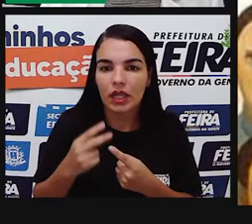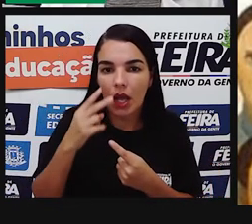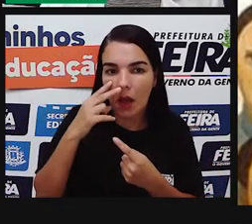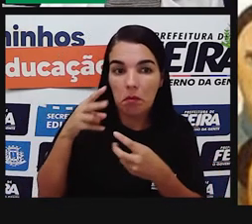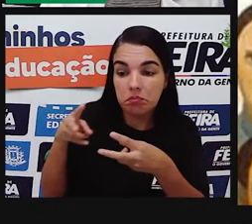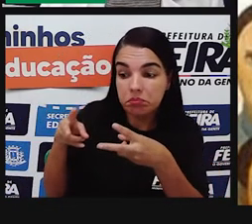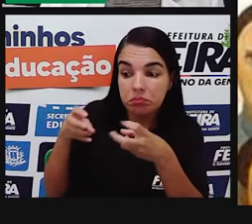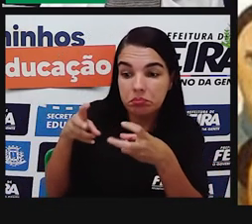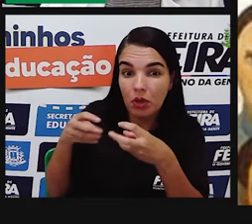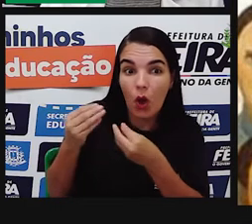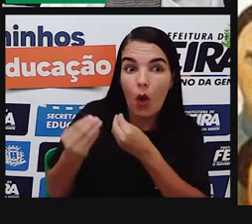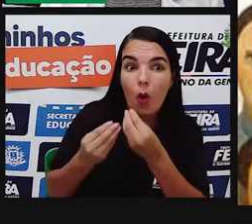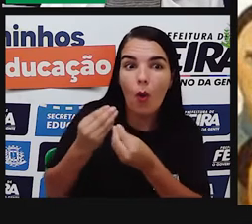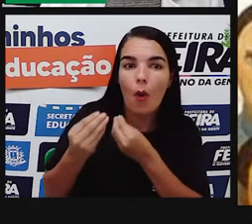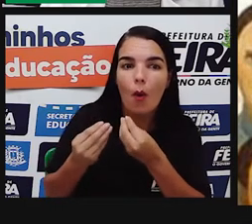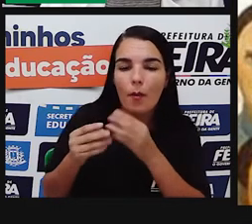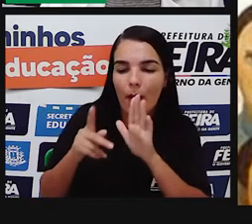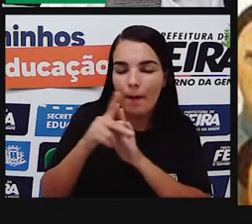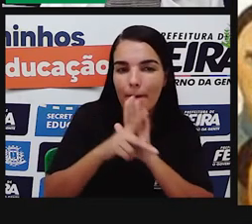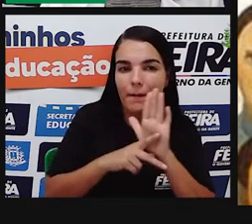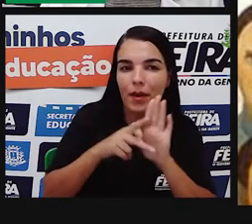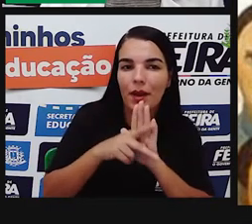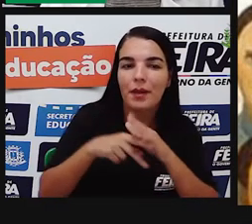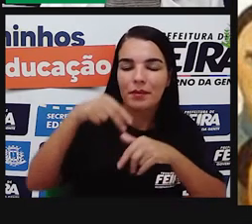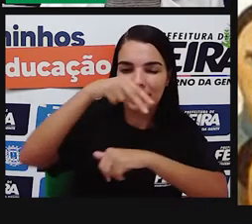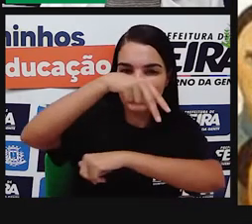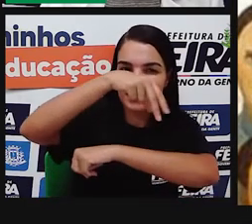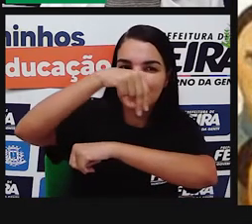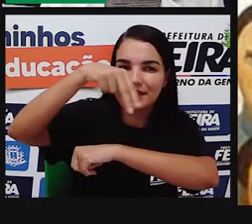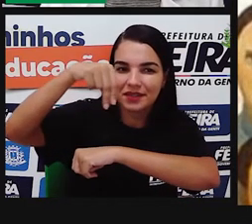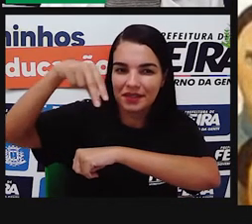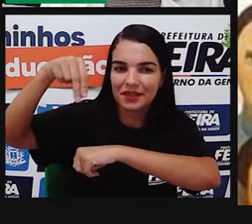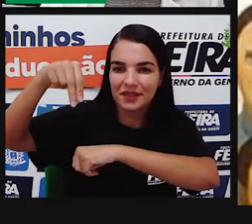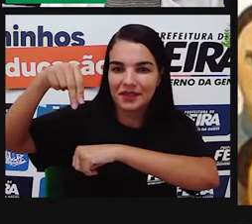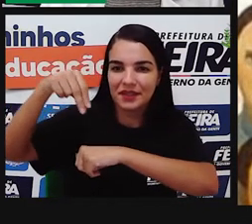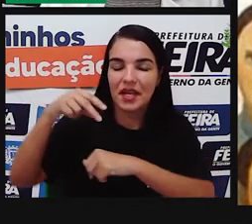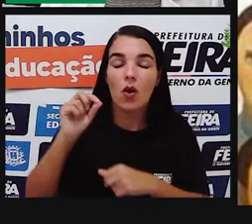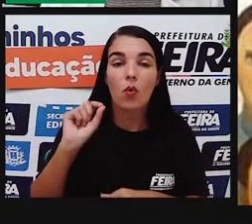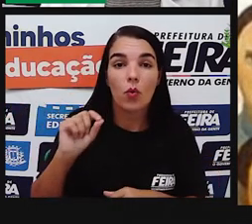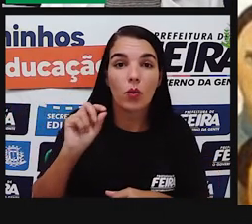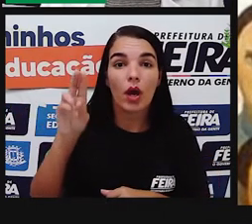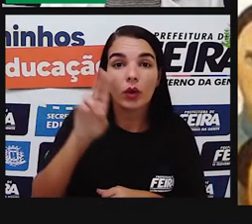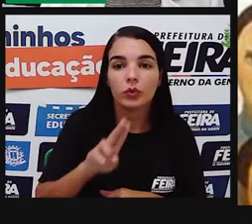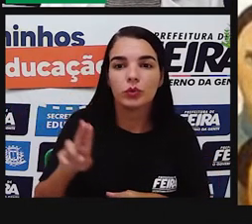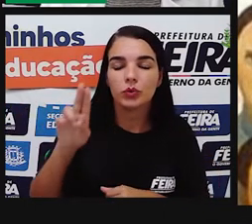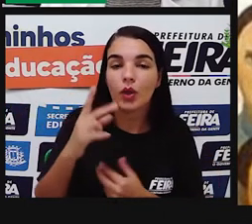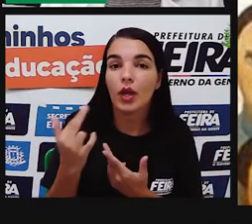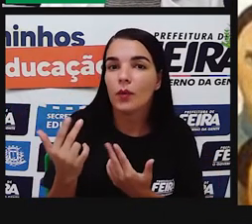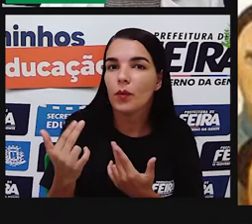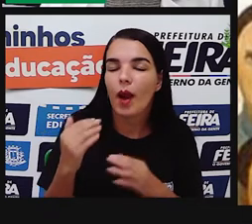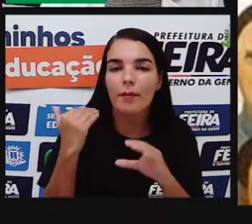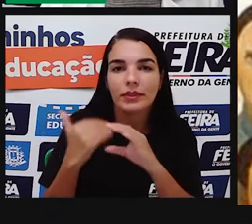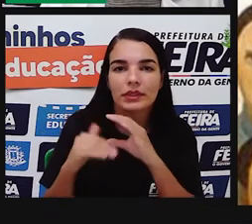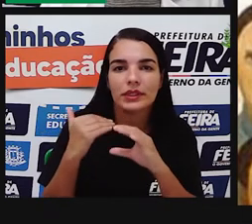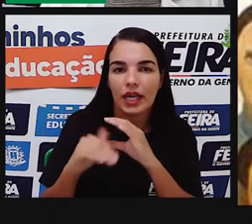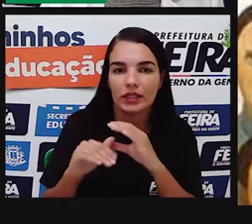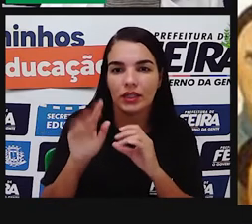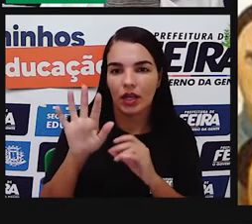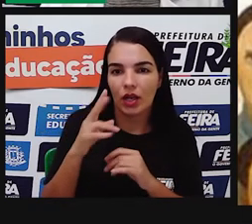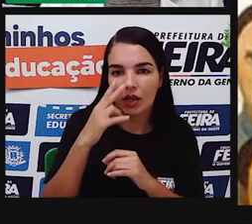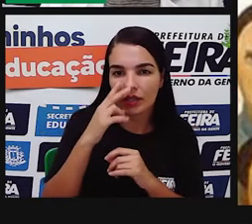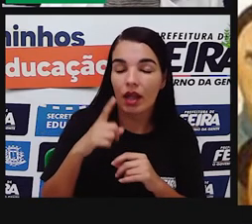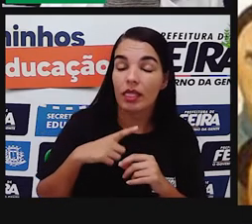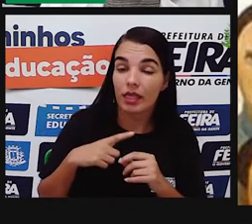forma ele se utiliza da linguagem para expressar a mesma mensagem. Isso é uma